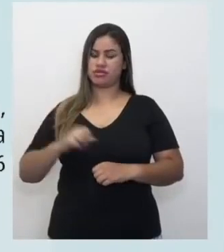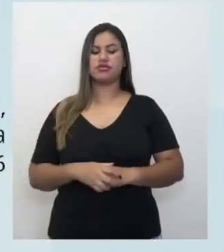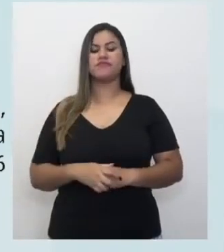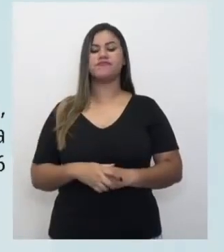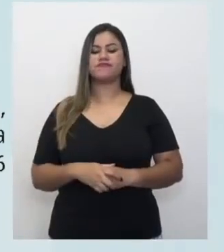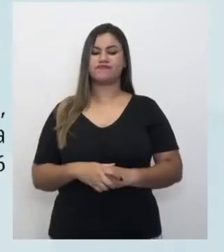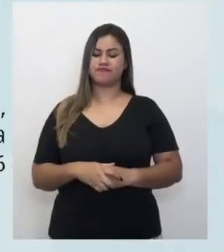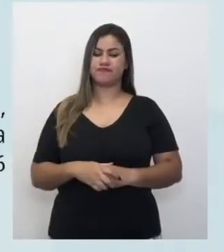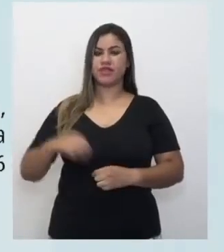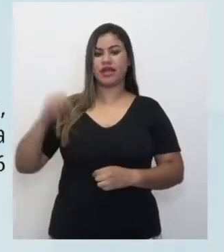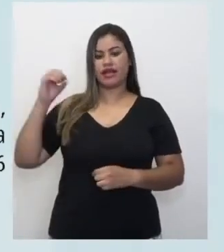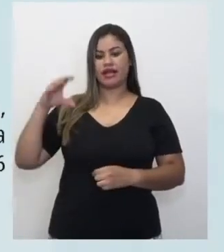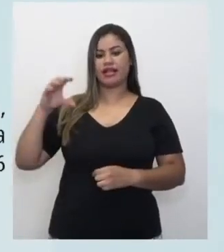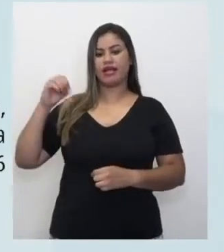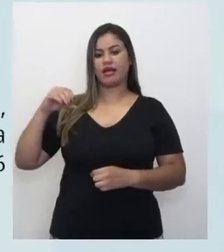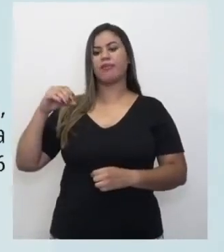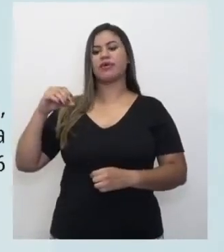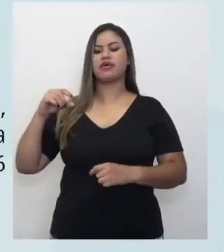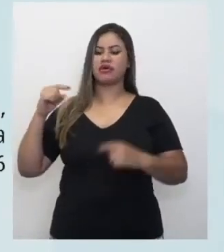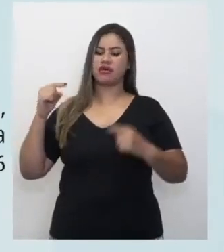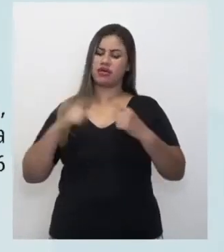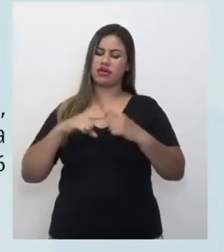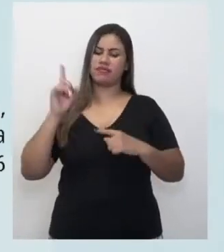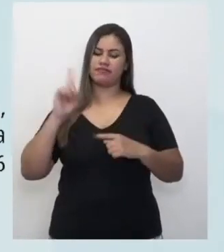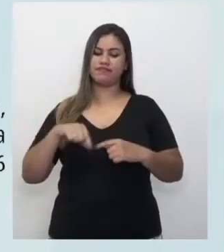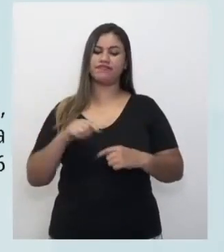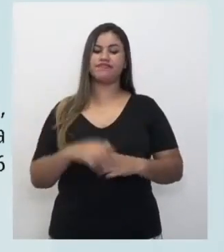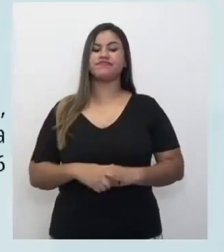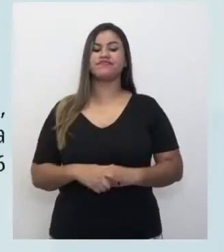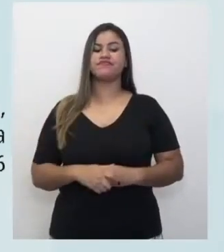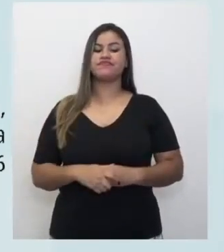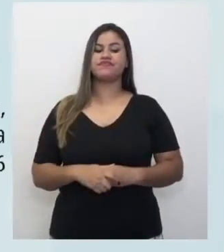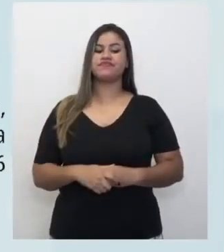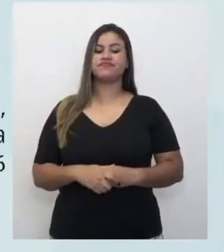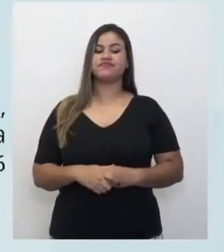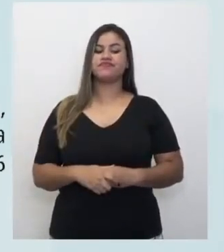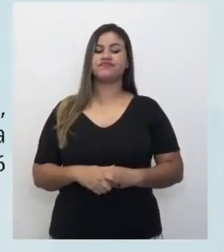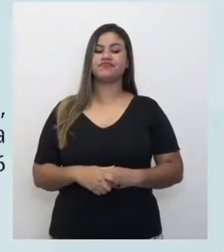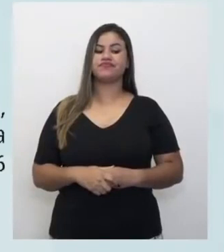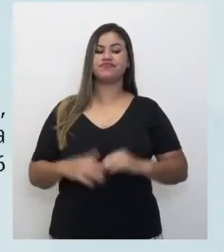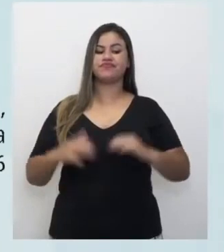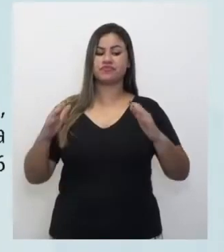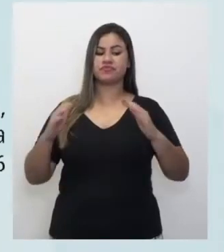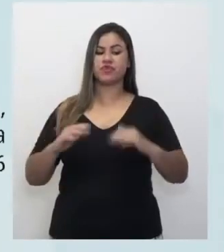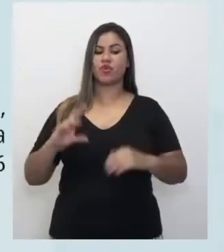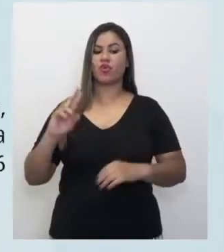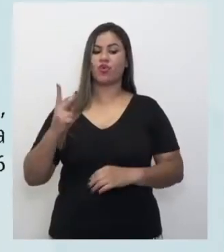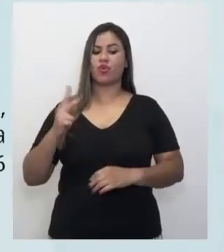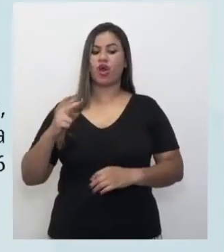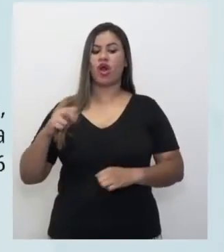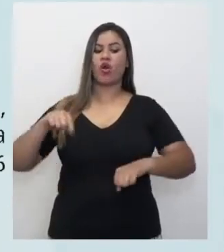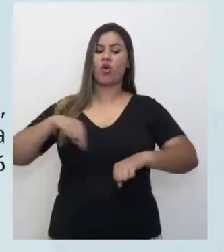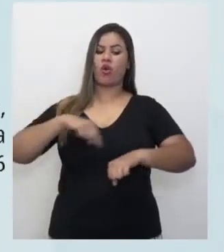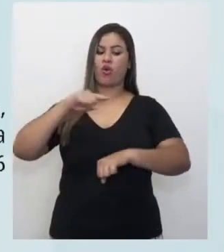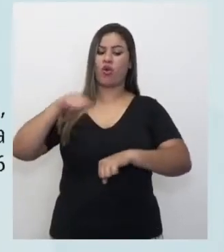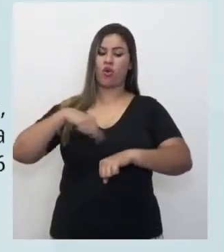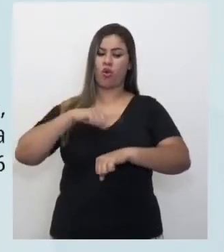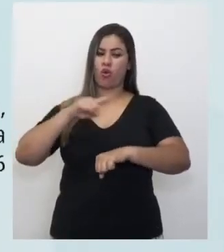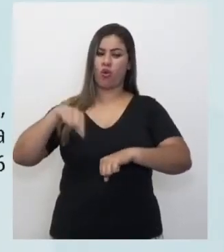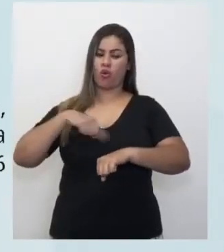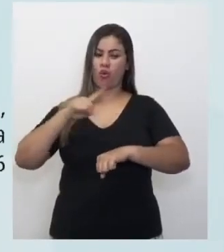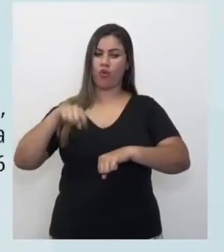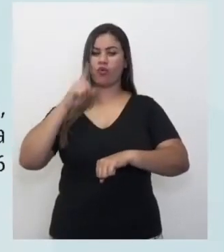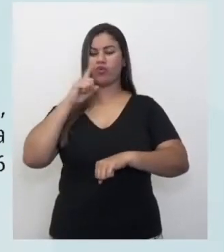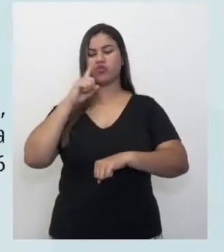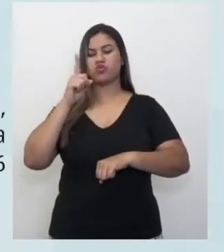eu vou olhar a lâmpada, eu vou olhar a potência dessa lâmpada, tá? Que vai ser dada em watts. O H é o número de horas que esse aparelho fica